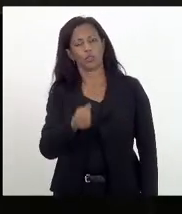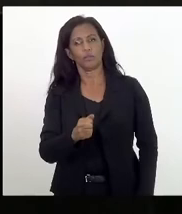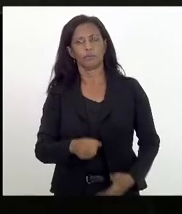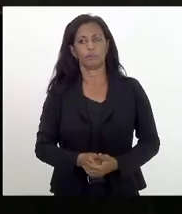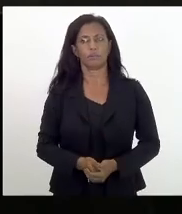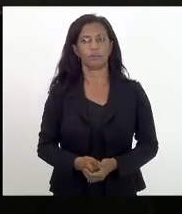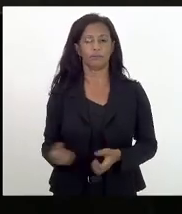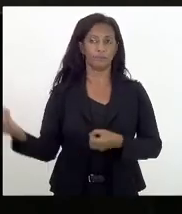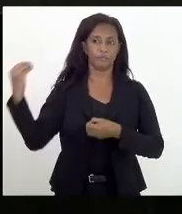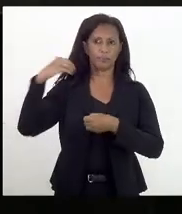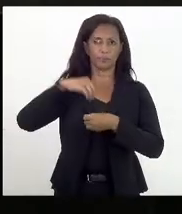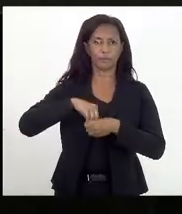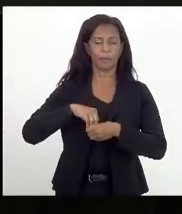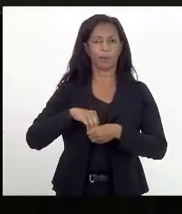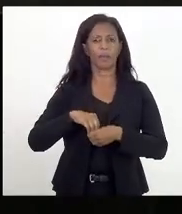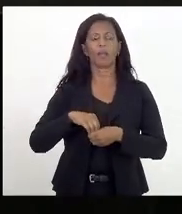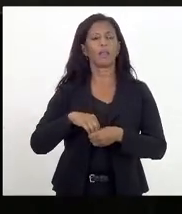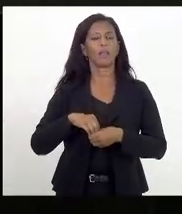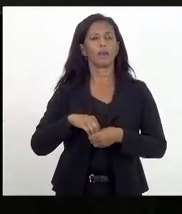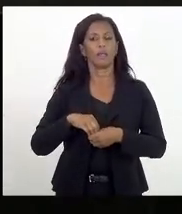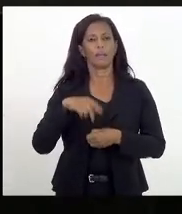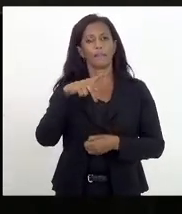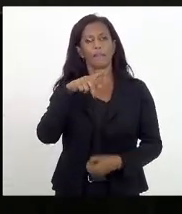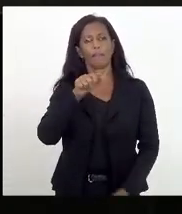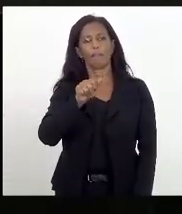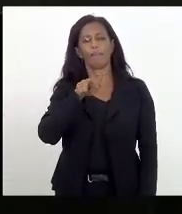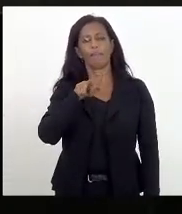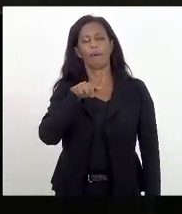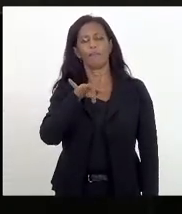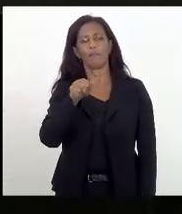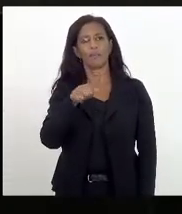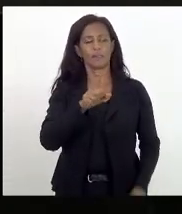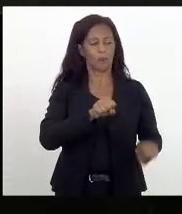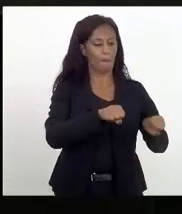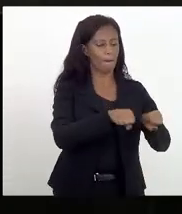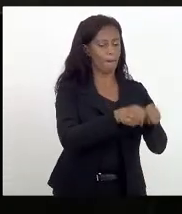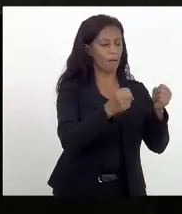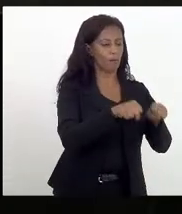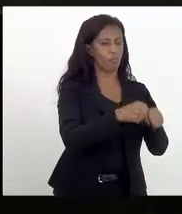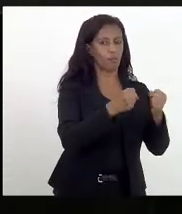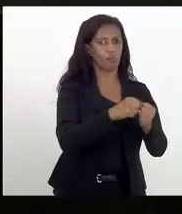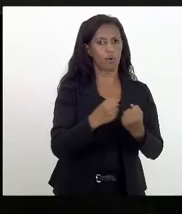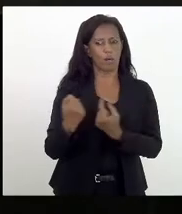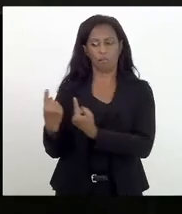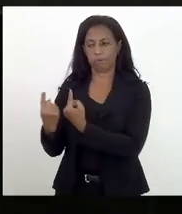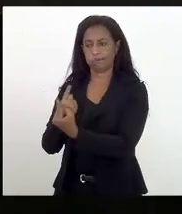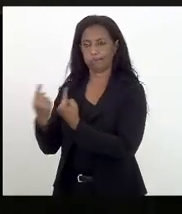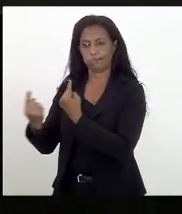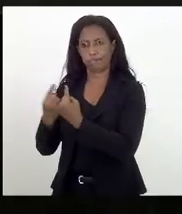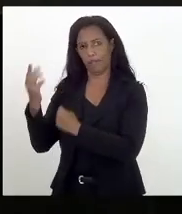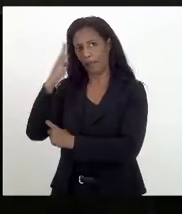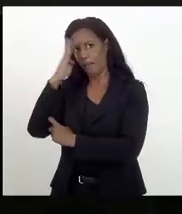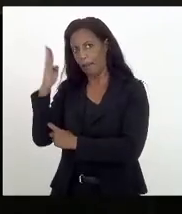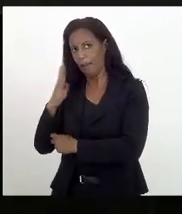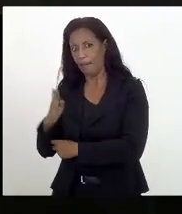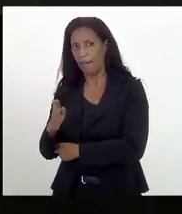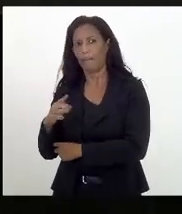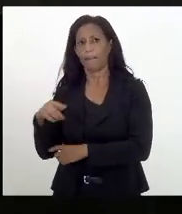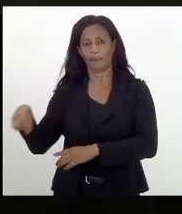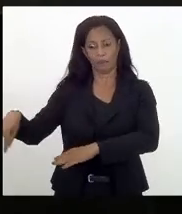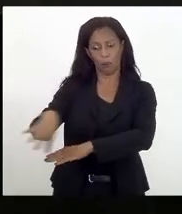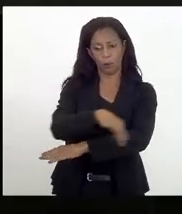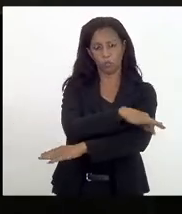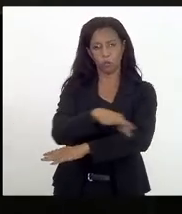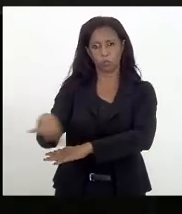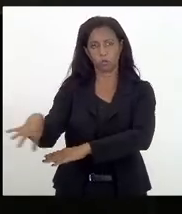a implantação e pavimentos e pavimentação entre Pavuna Avenida Brasil um preço de 4 o nome de investimento 900